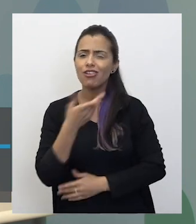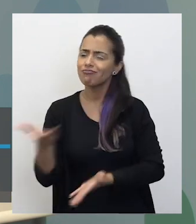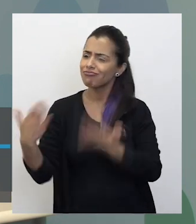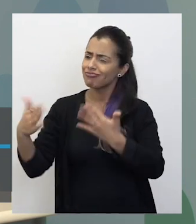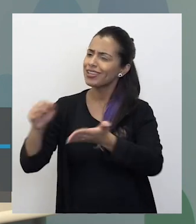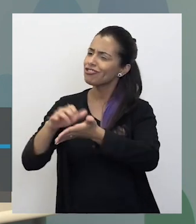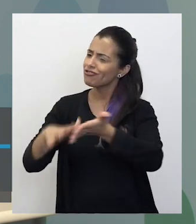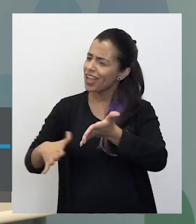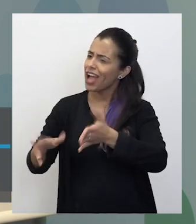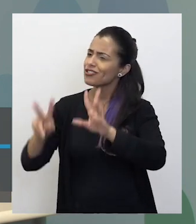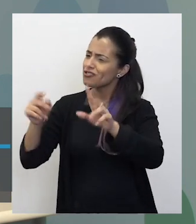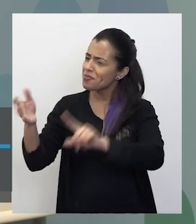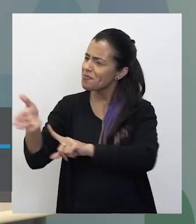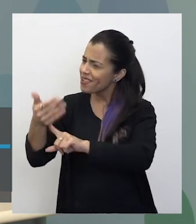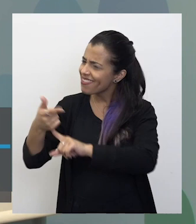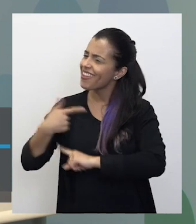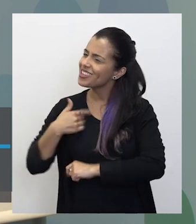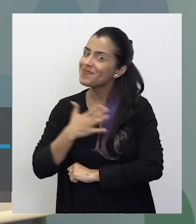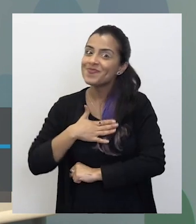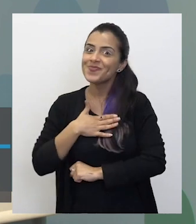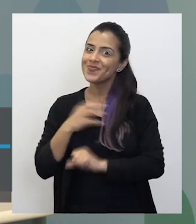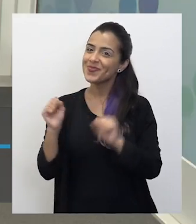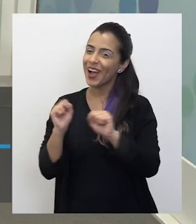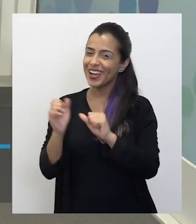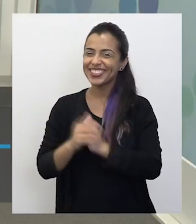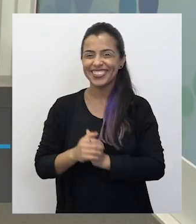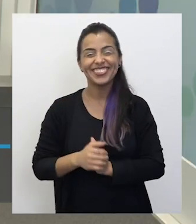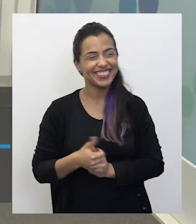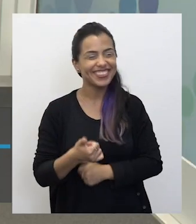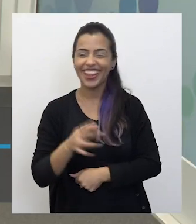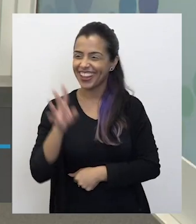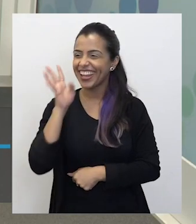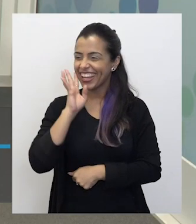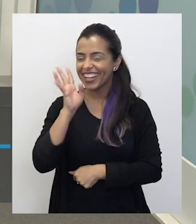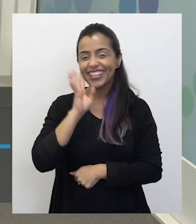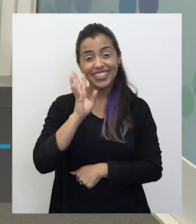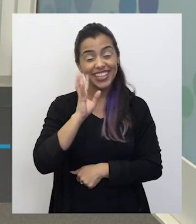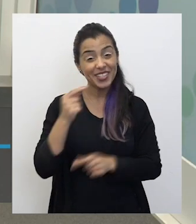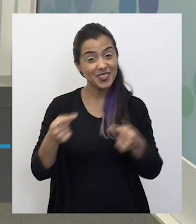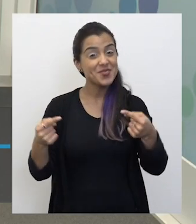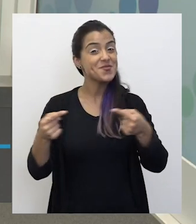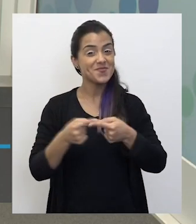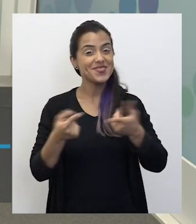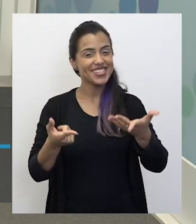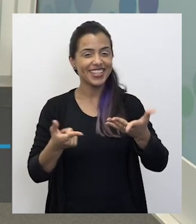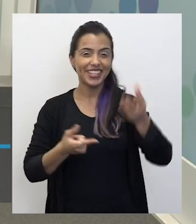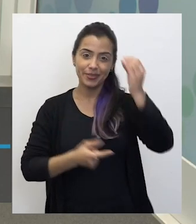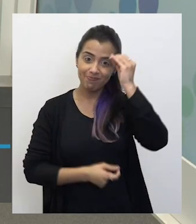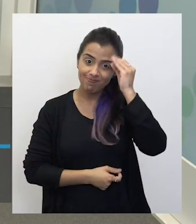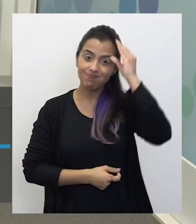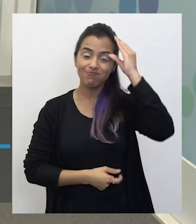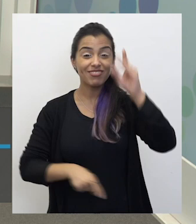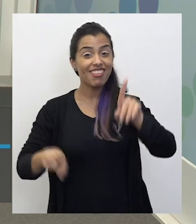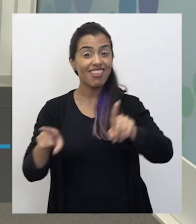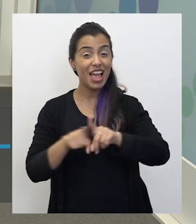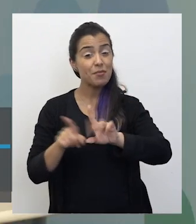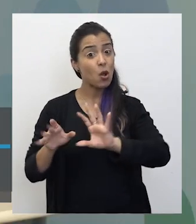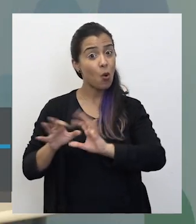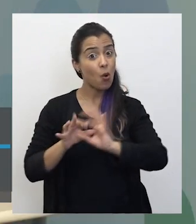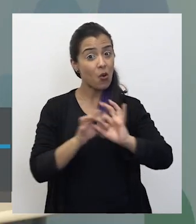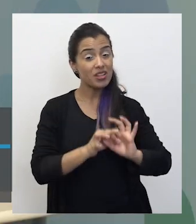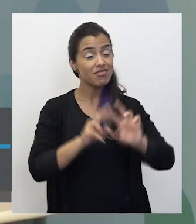atividades de bandeiras, eu gosto muito. Para essa temática, né, professora, faz parte aí esse conhecimento aí e essa